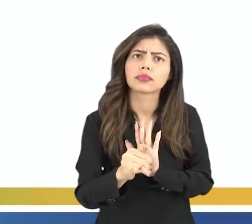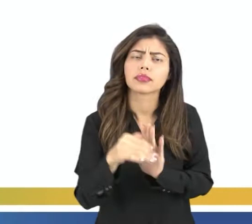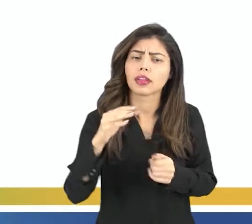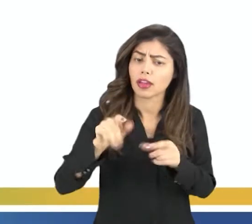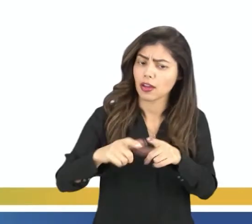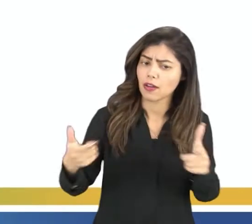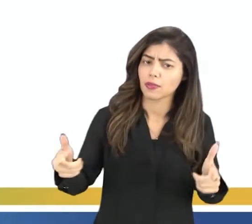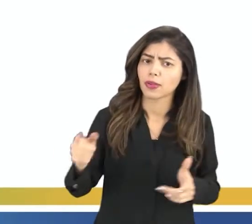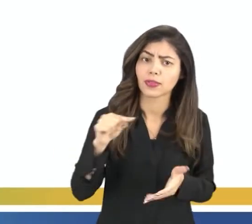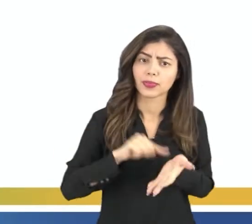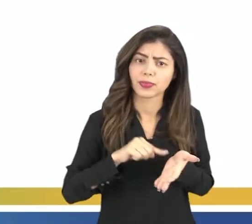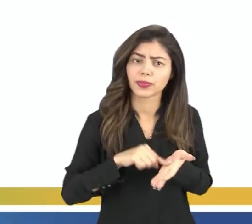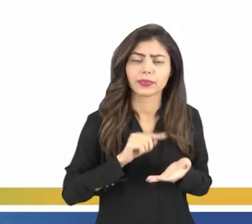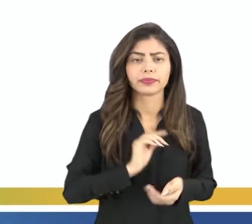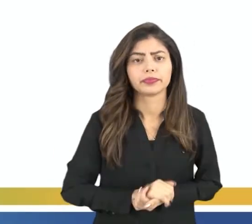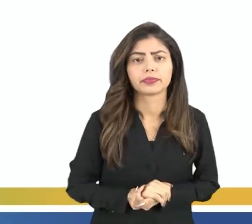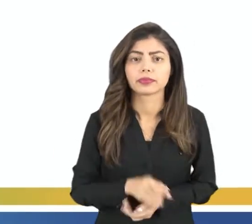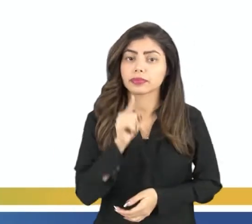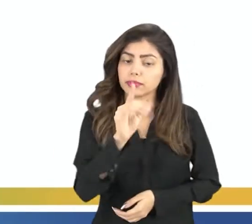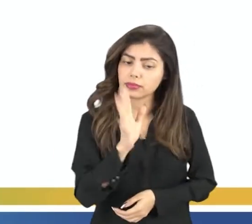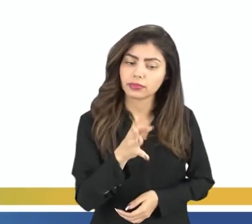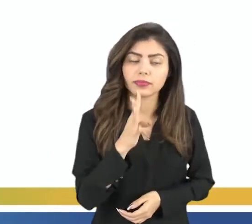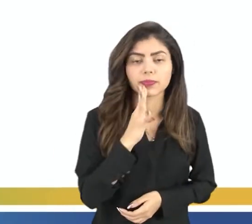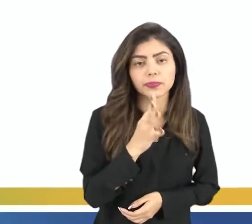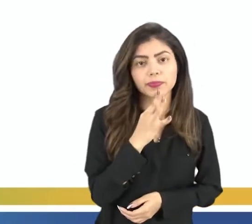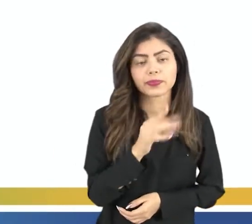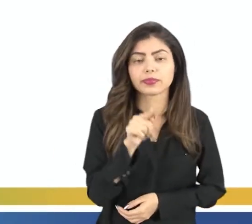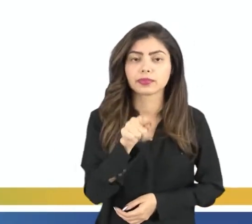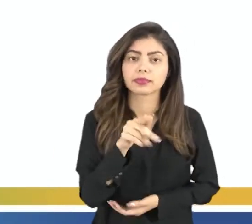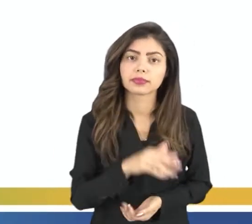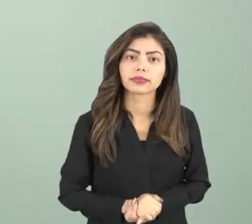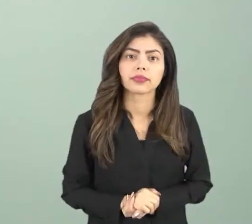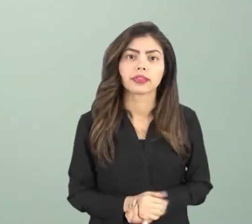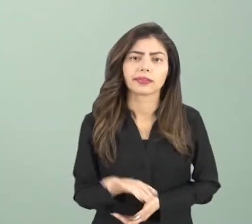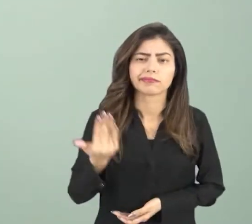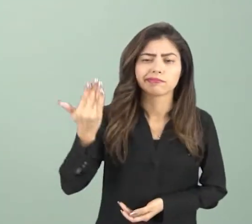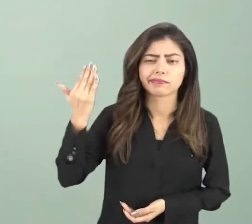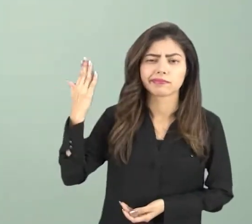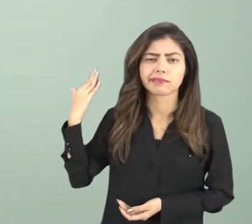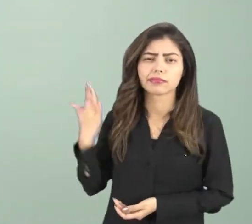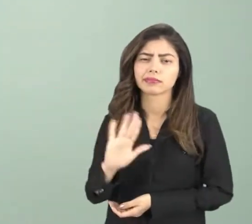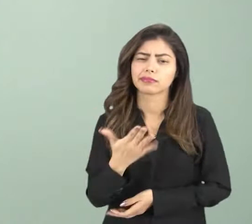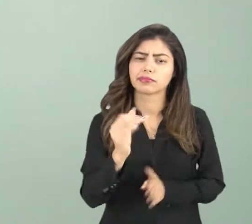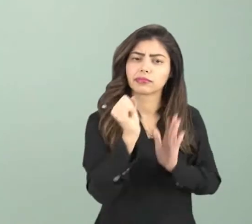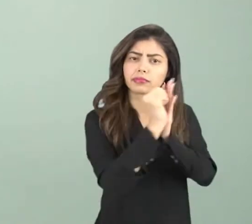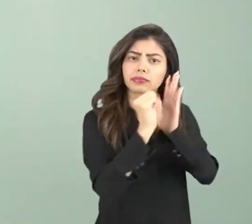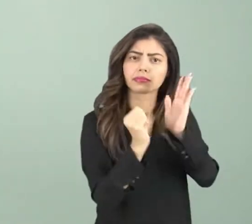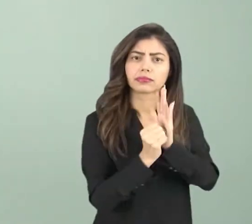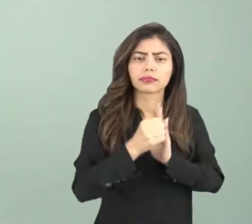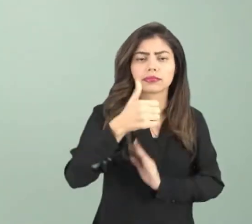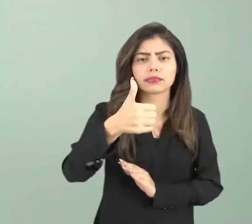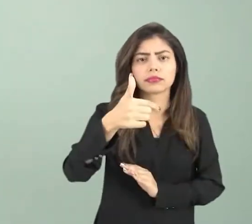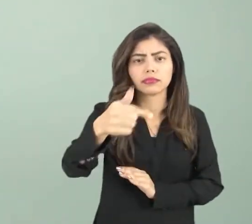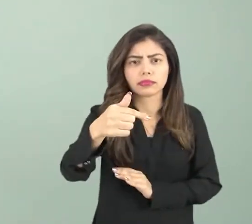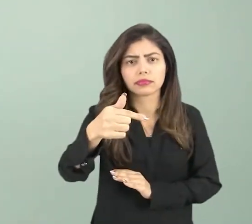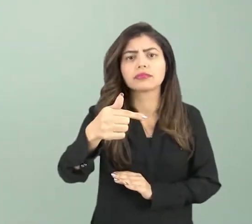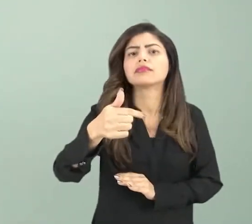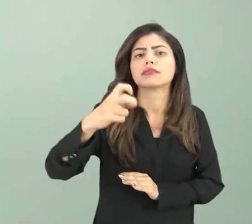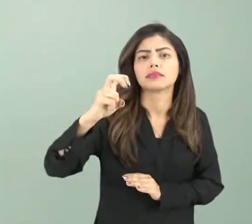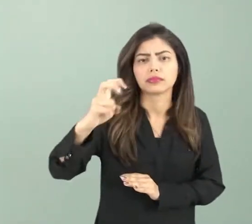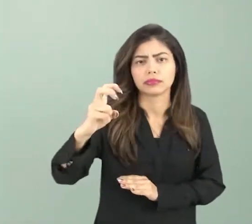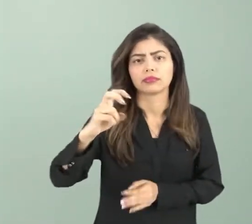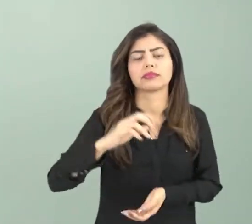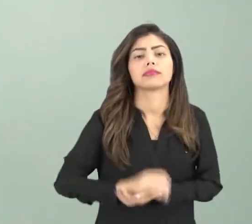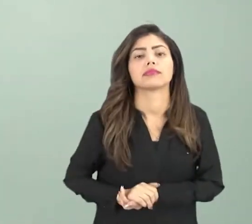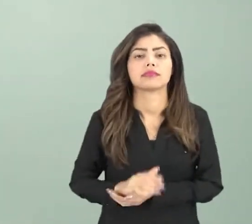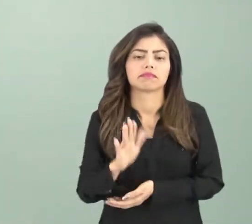ponto. Vocês com certeza já ouviram isso. Antigamente, mais ou menos no século 7, 5, as histórias começaram a ser